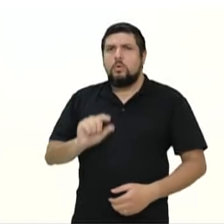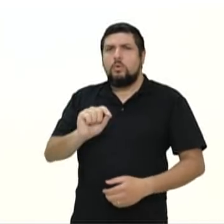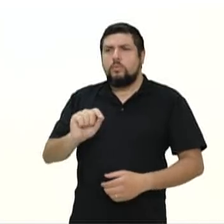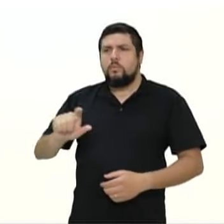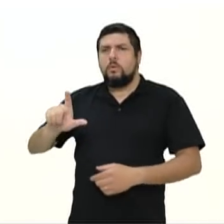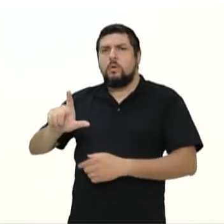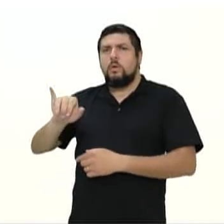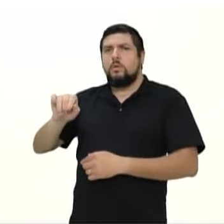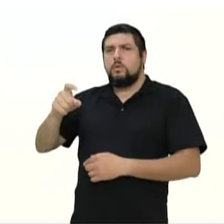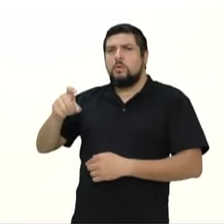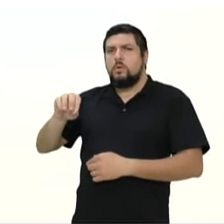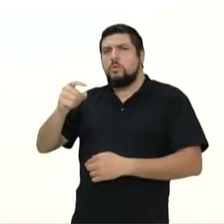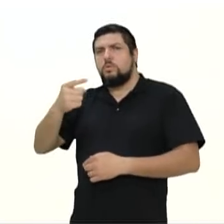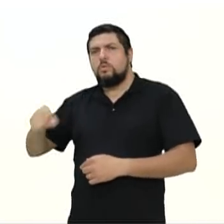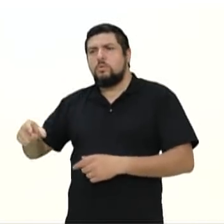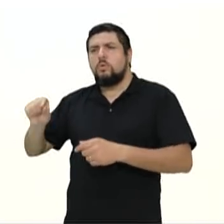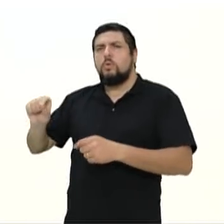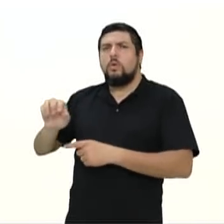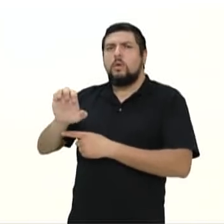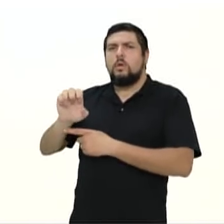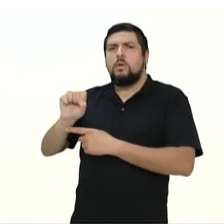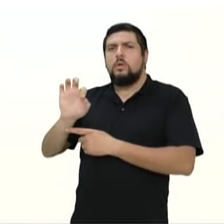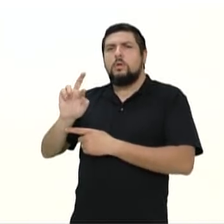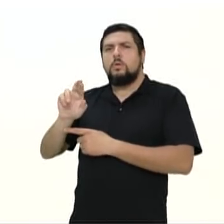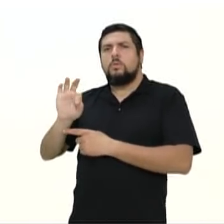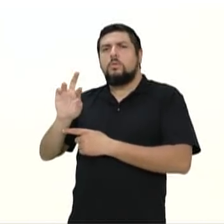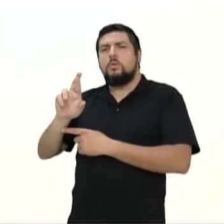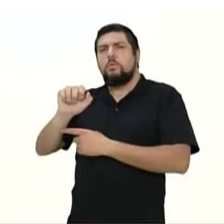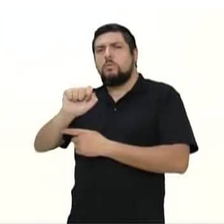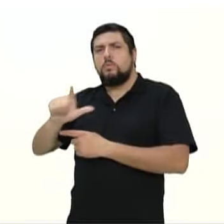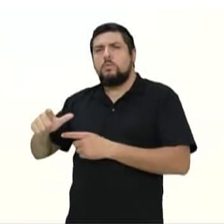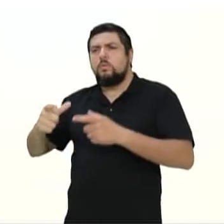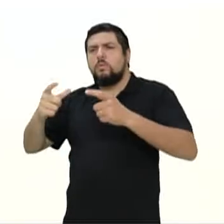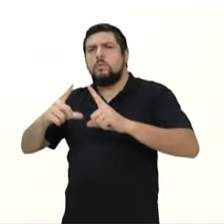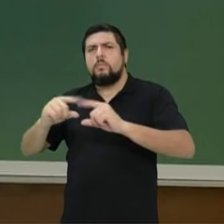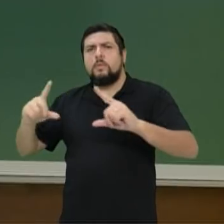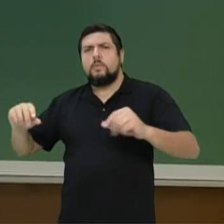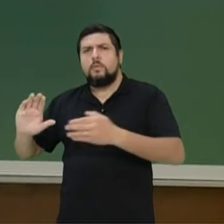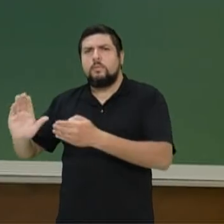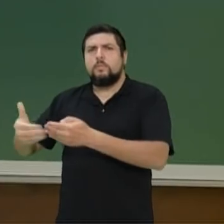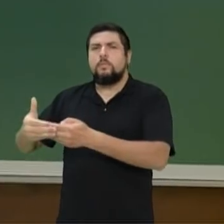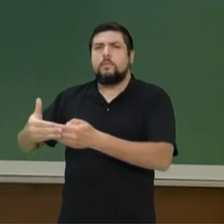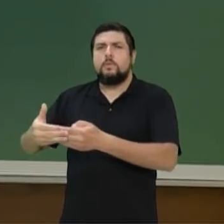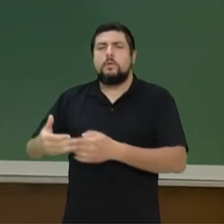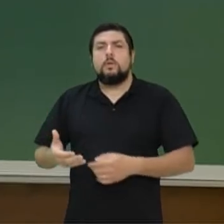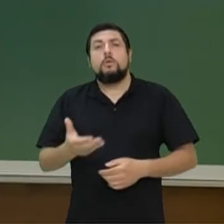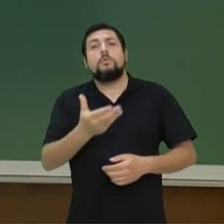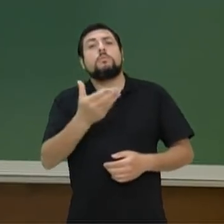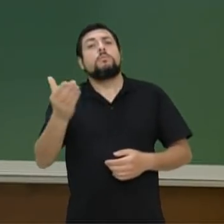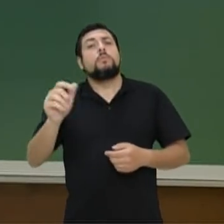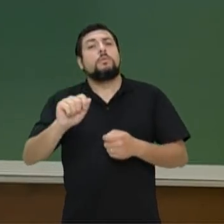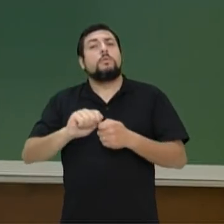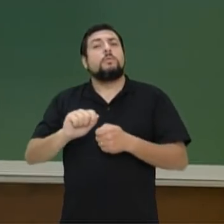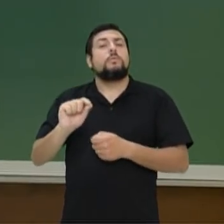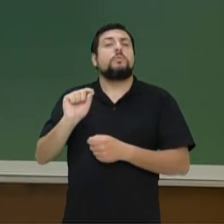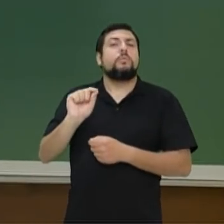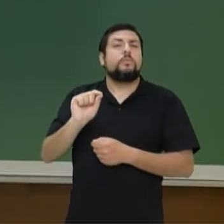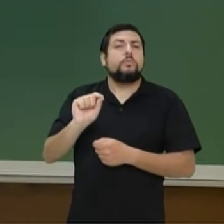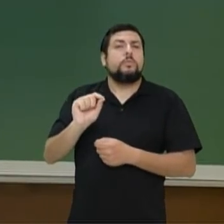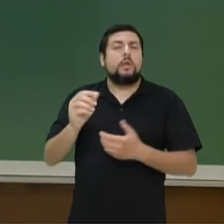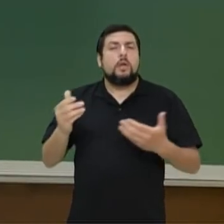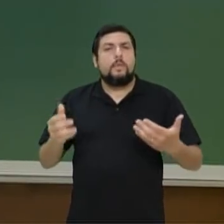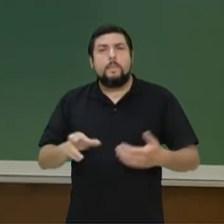lixão da estrutural em Brasília. O que vocês terão que fazer? Vamos